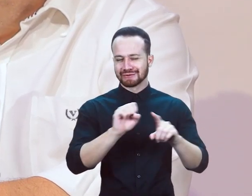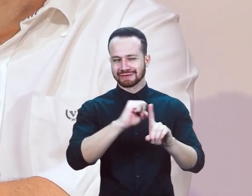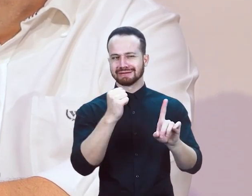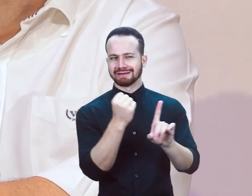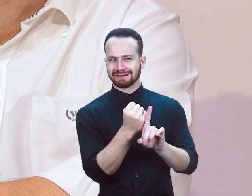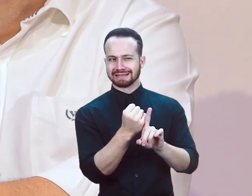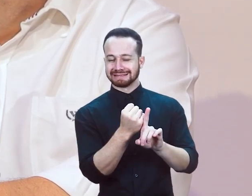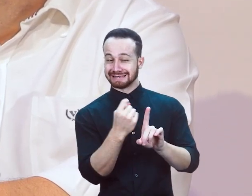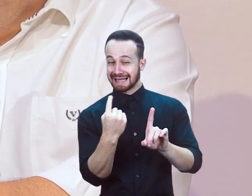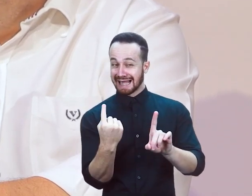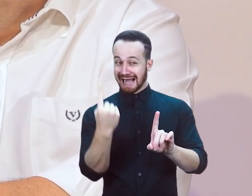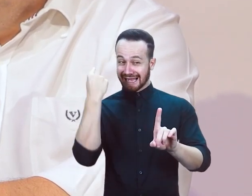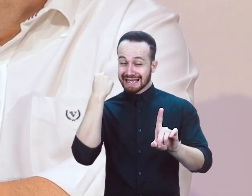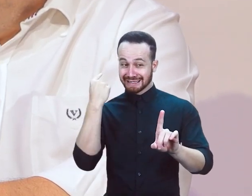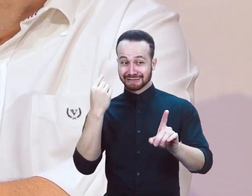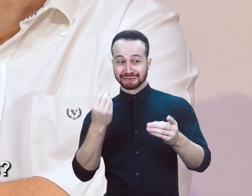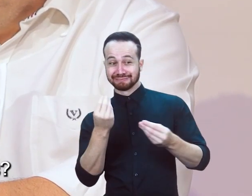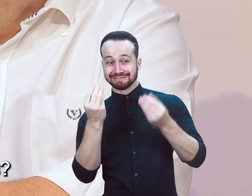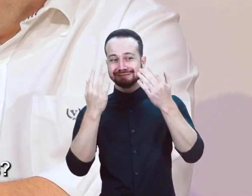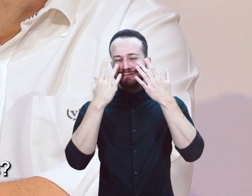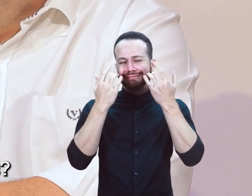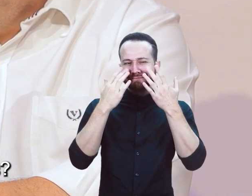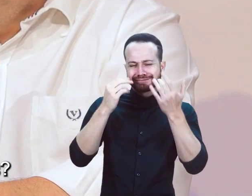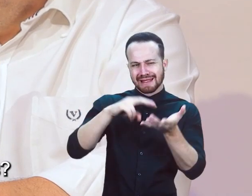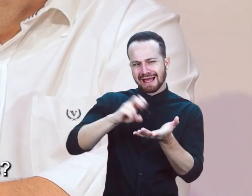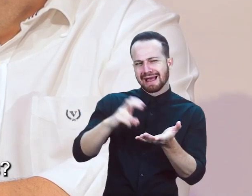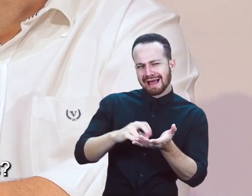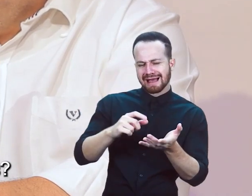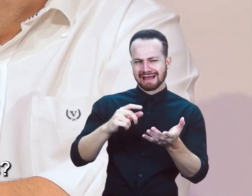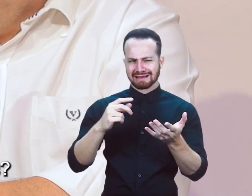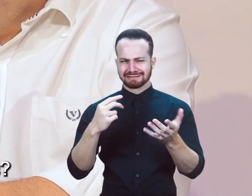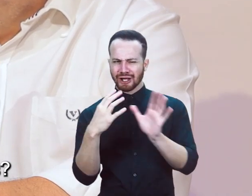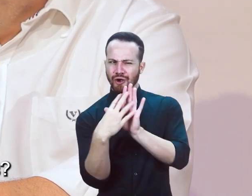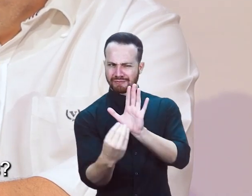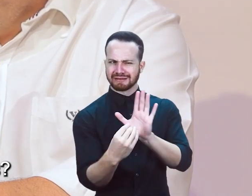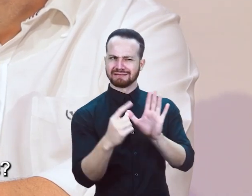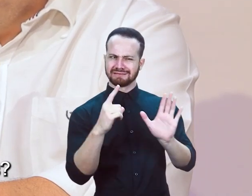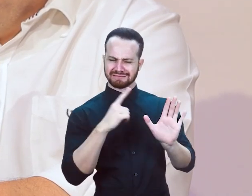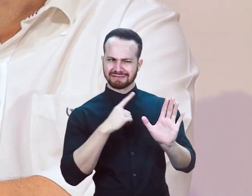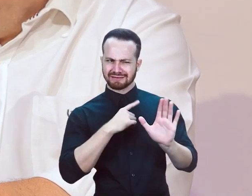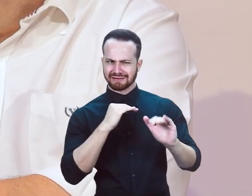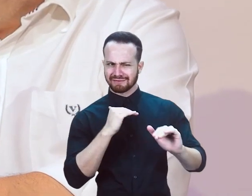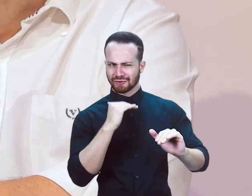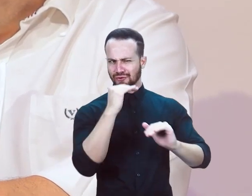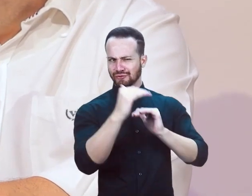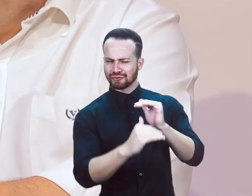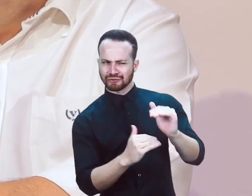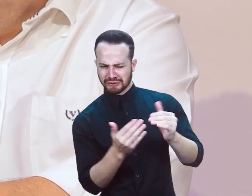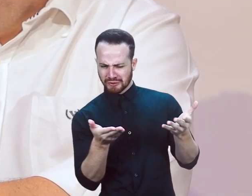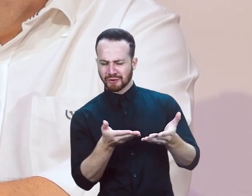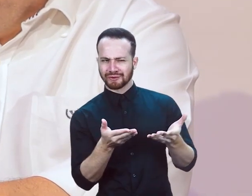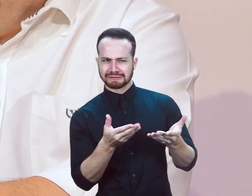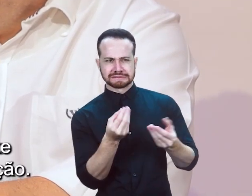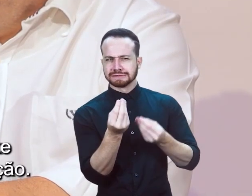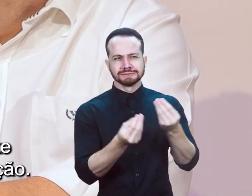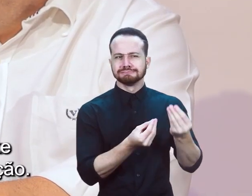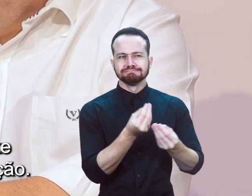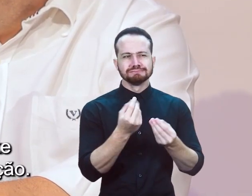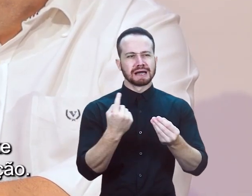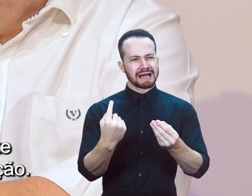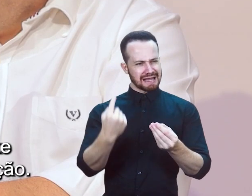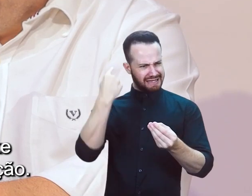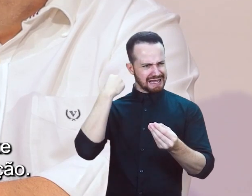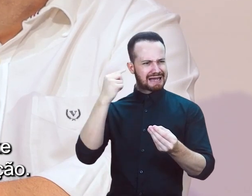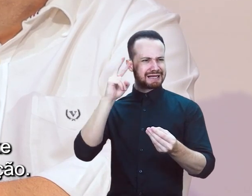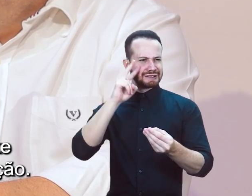para aquele tipo de humor. Eu te pergunto, isso significa que evoluímos? Qual a contribuição aquele